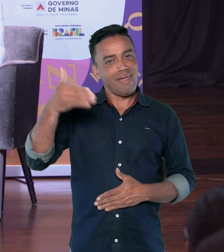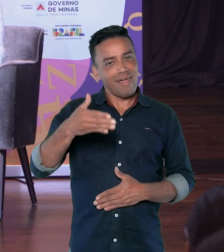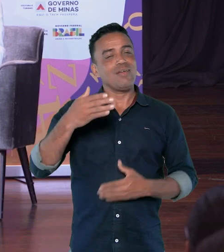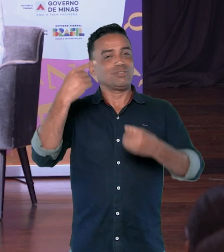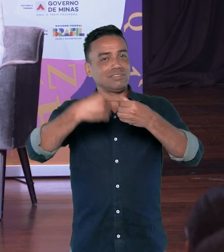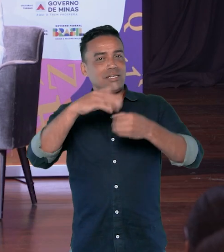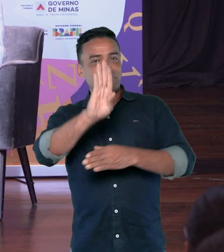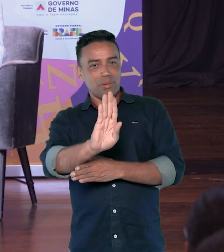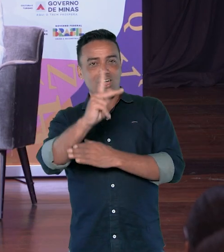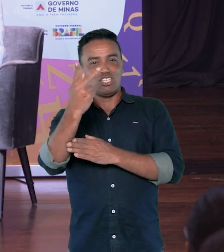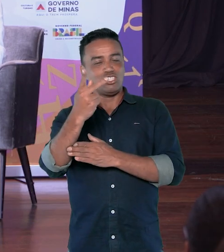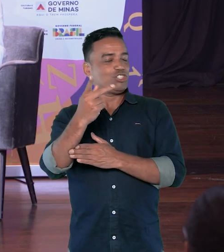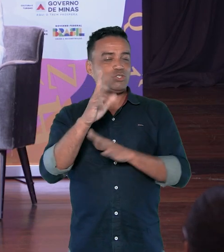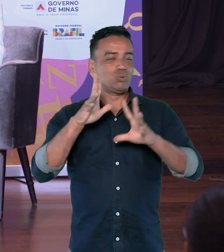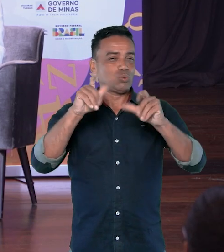bem recebido.